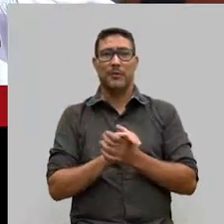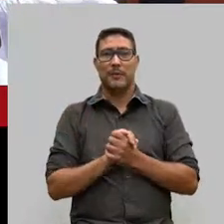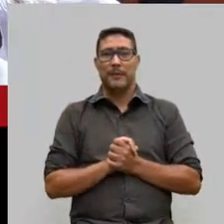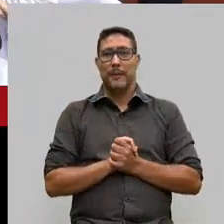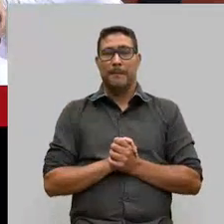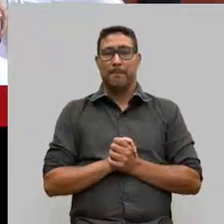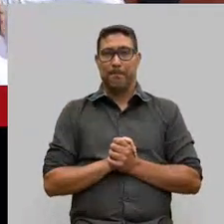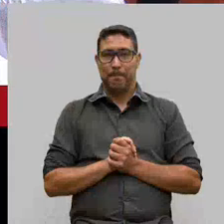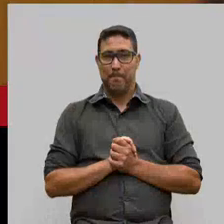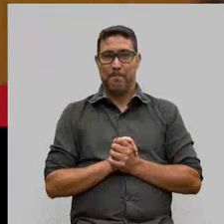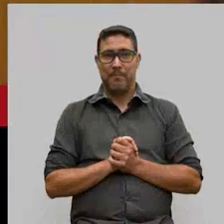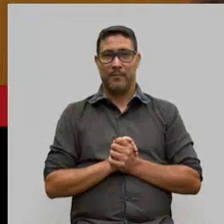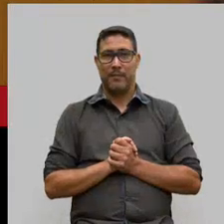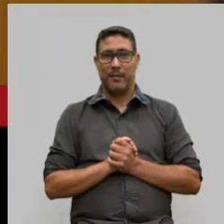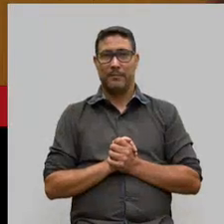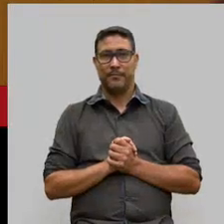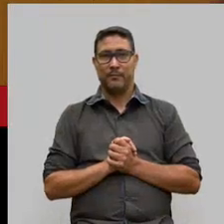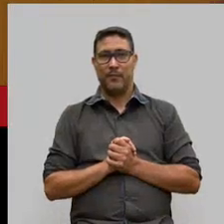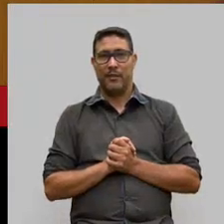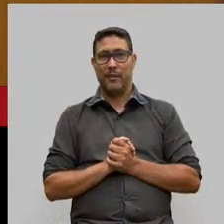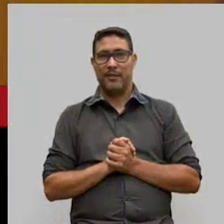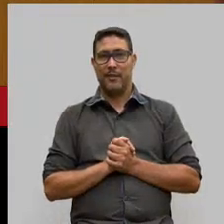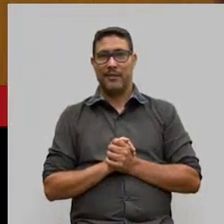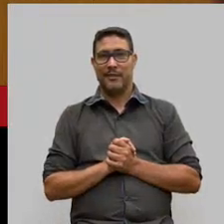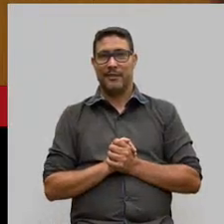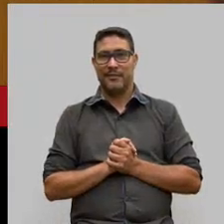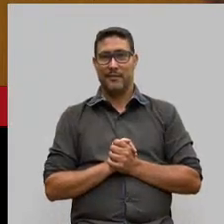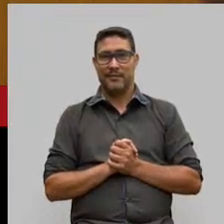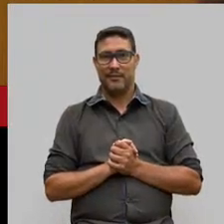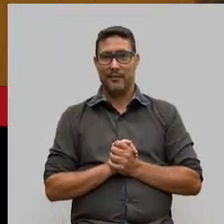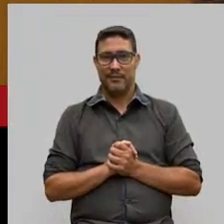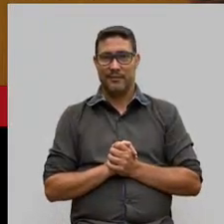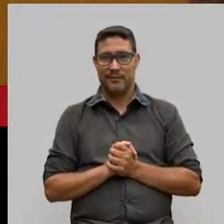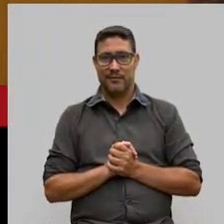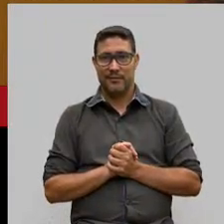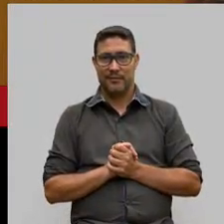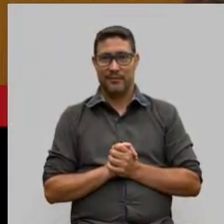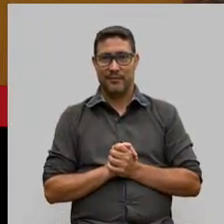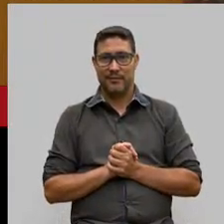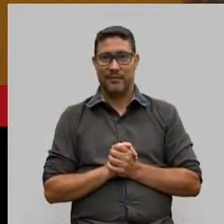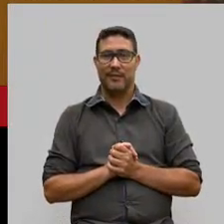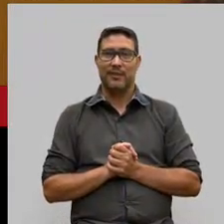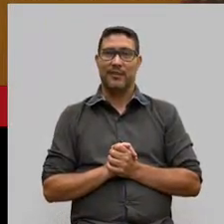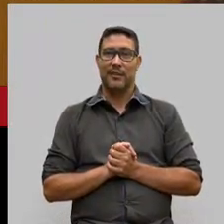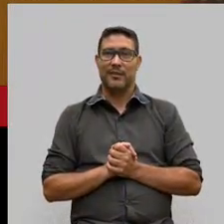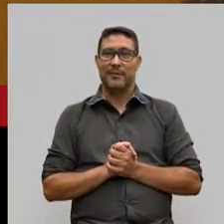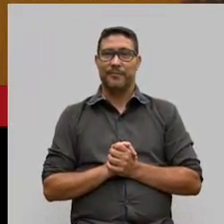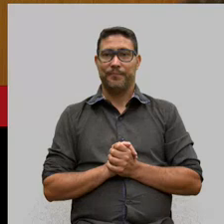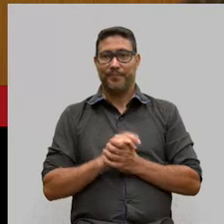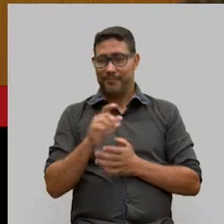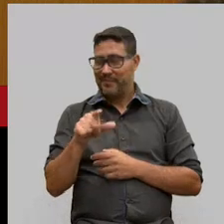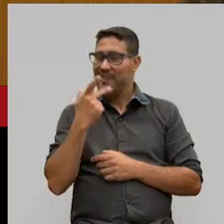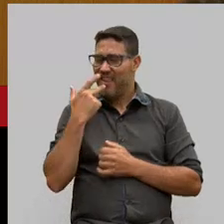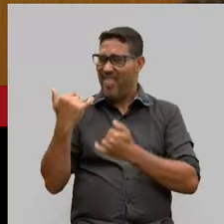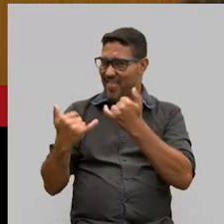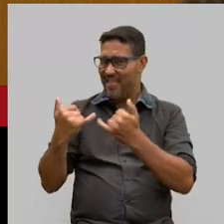a é marmelada não gente é sério foi sério